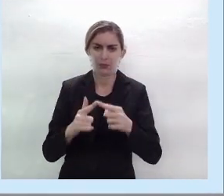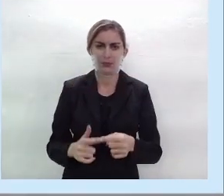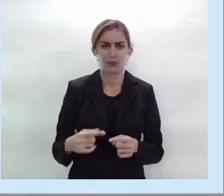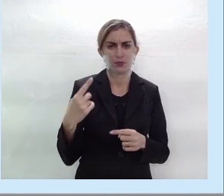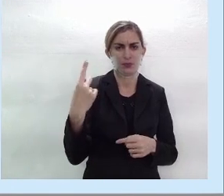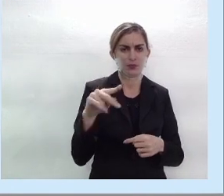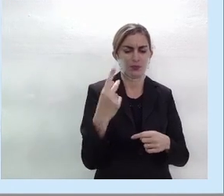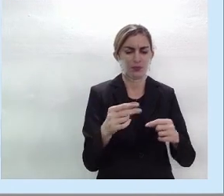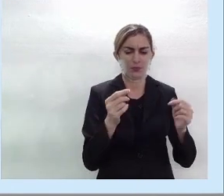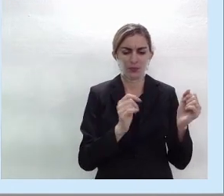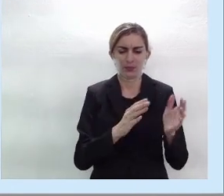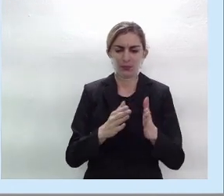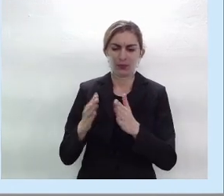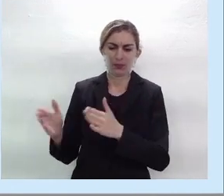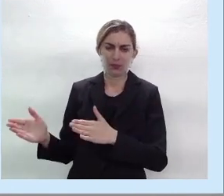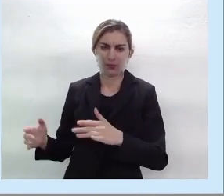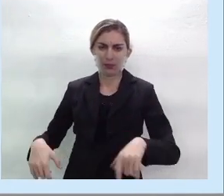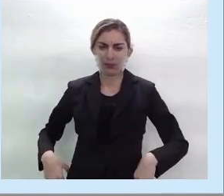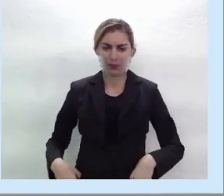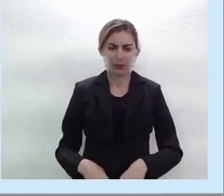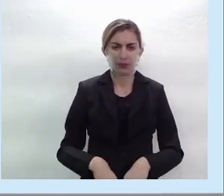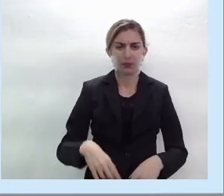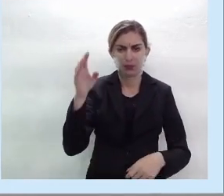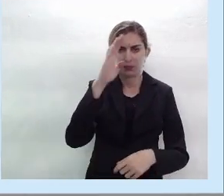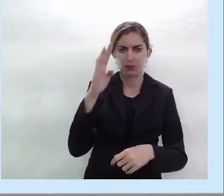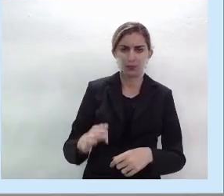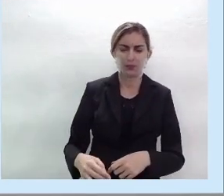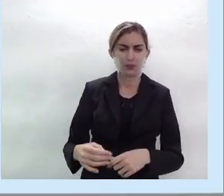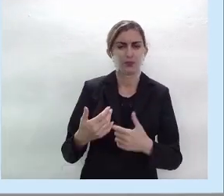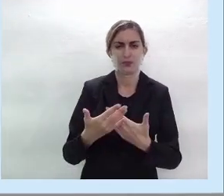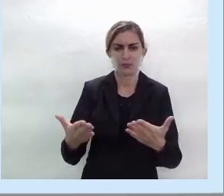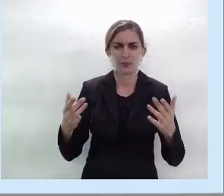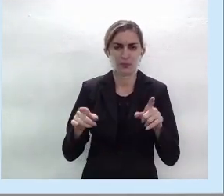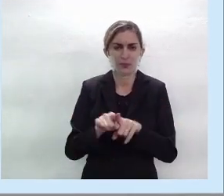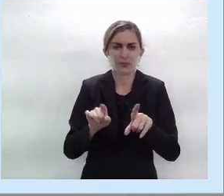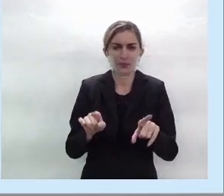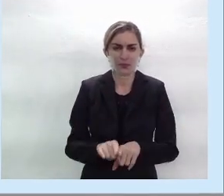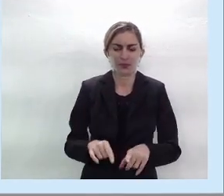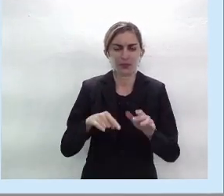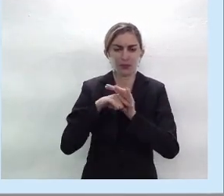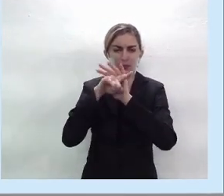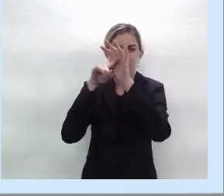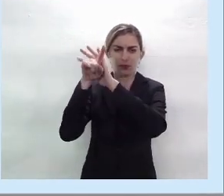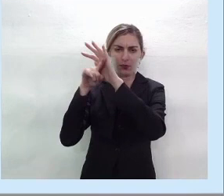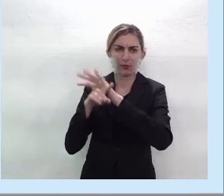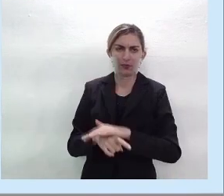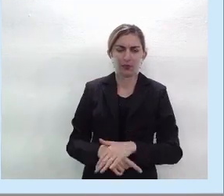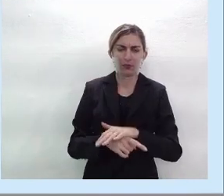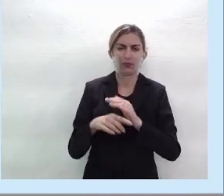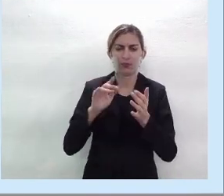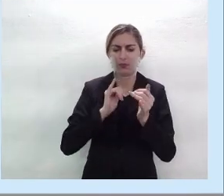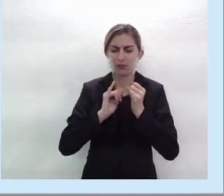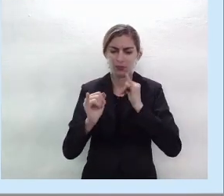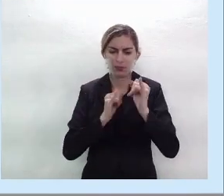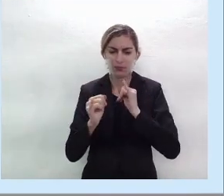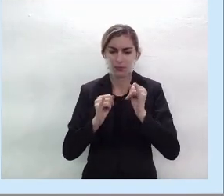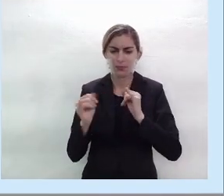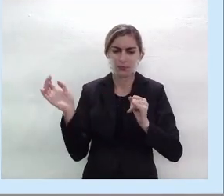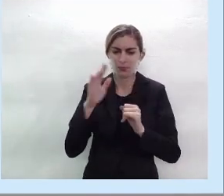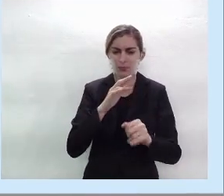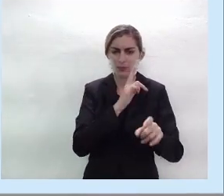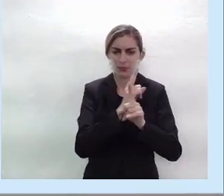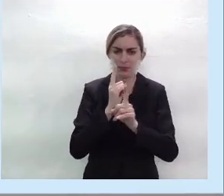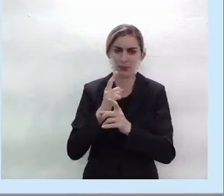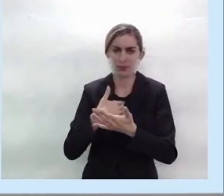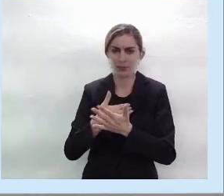de acordo com a organização da Confederação Brasileira de Jiu-Jitsu, que vocês também podem, se quiserem, pesquisar na internet